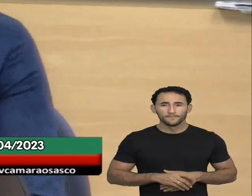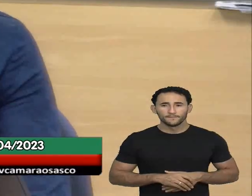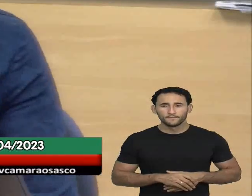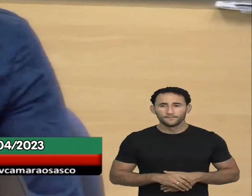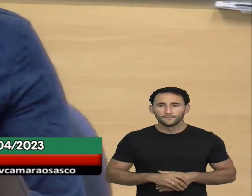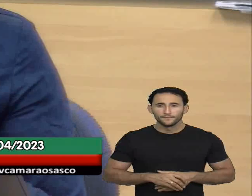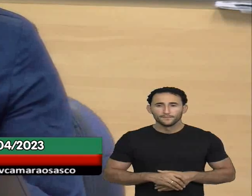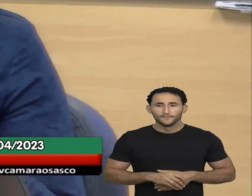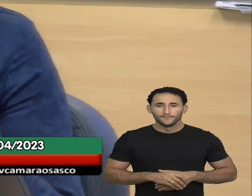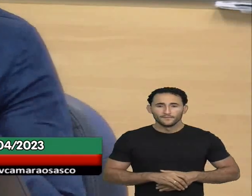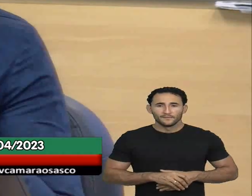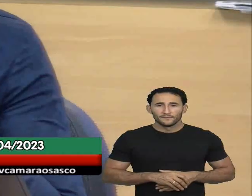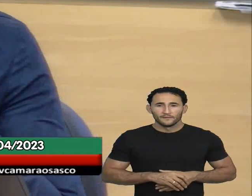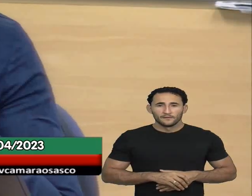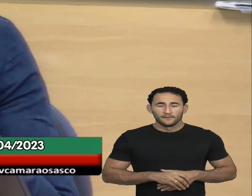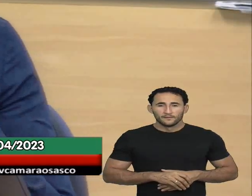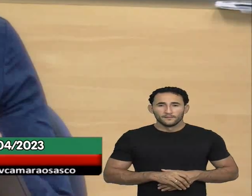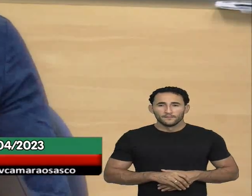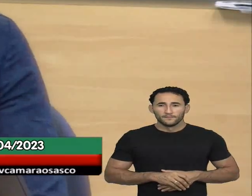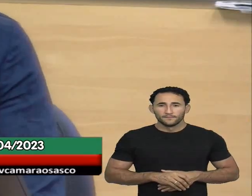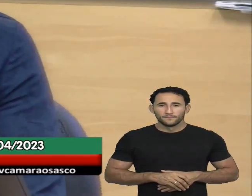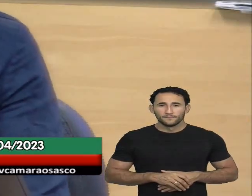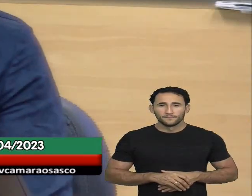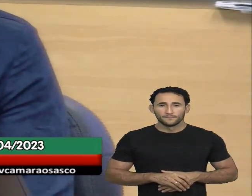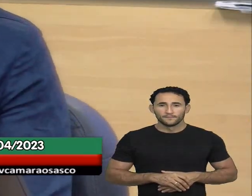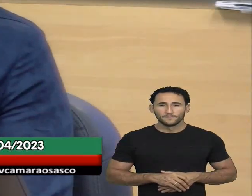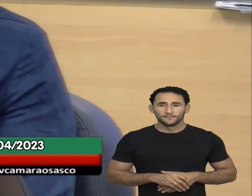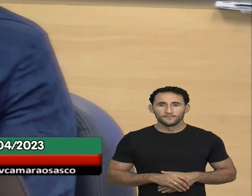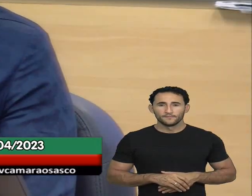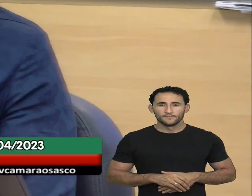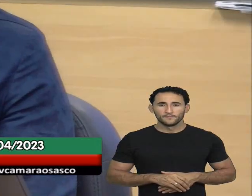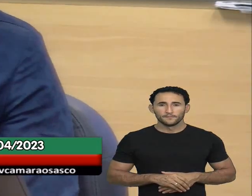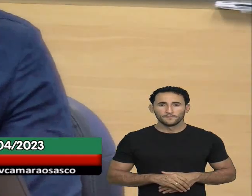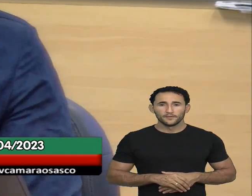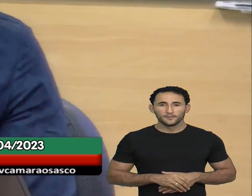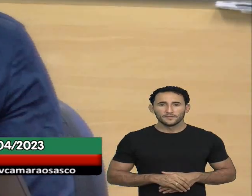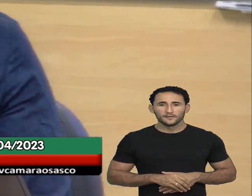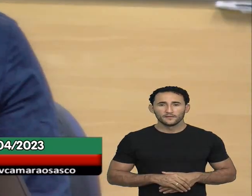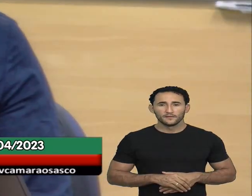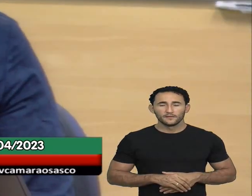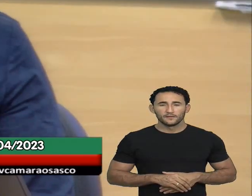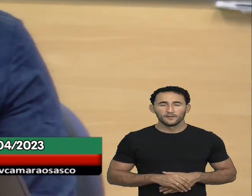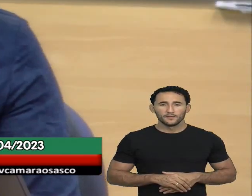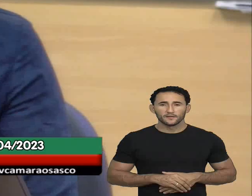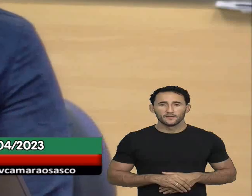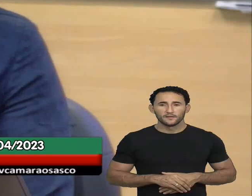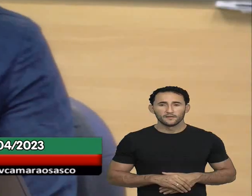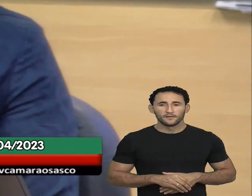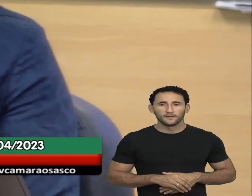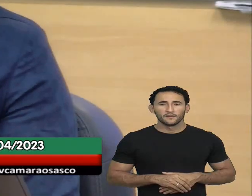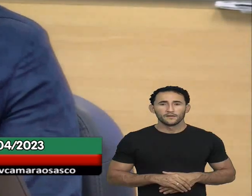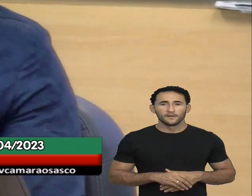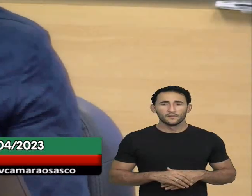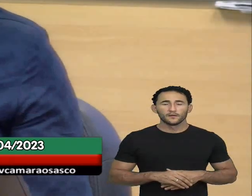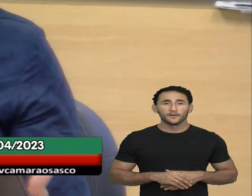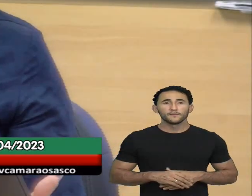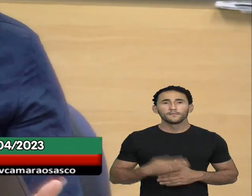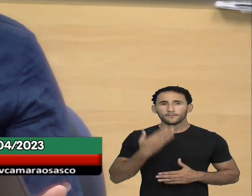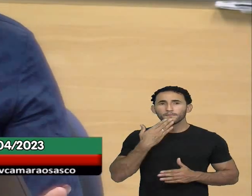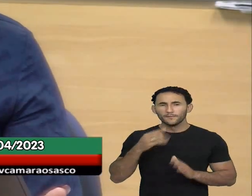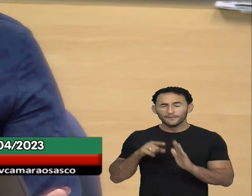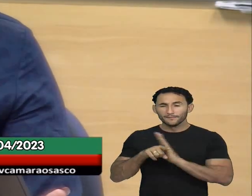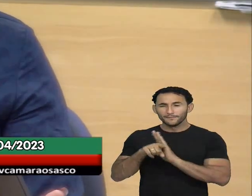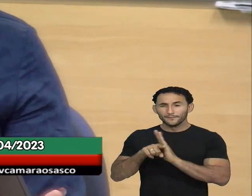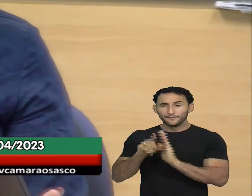dor no miocárdio, uma dor no coração, como eles dizem, e o médico já vai identificar que pode ser um infarto. Vai solicitar os exames na unidade